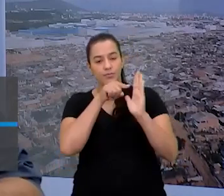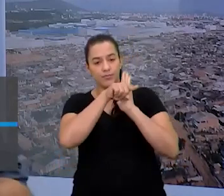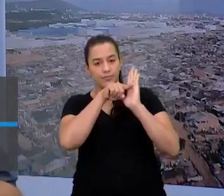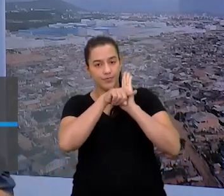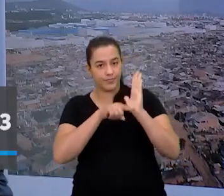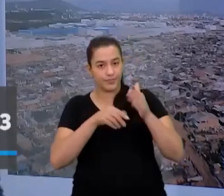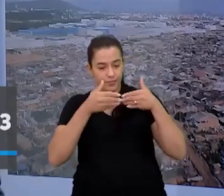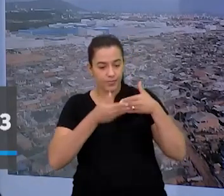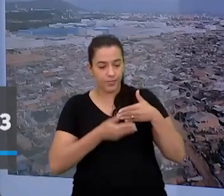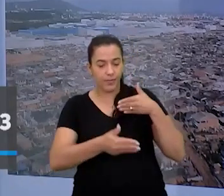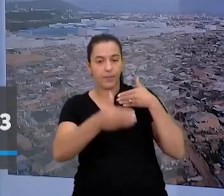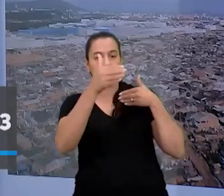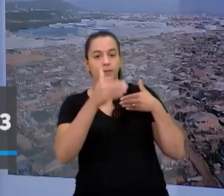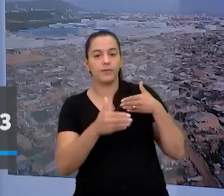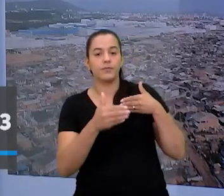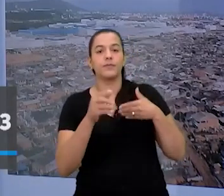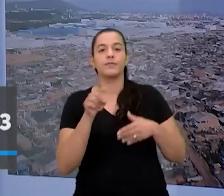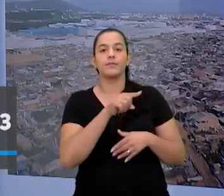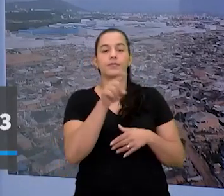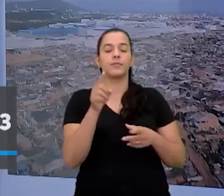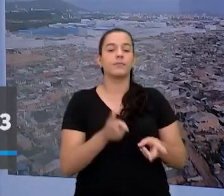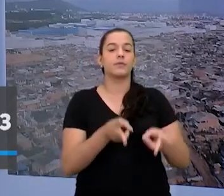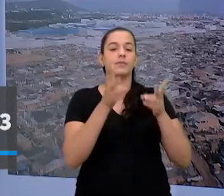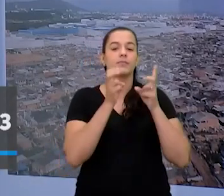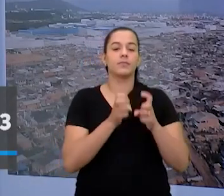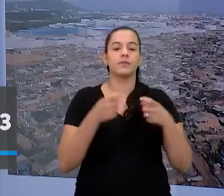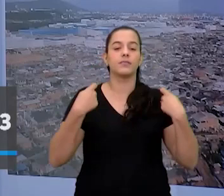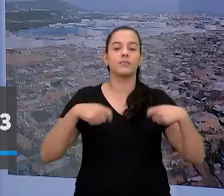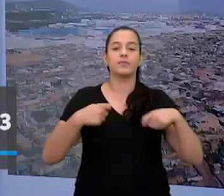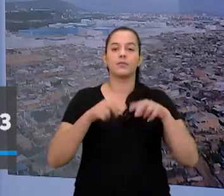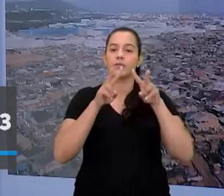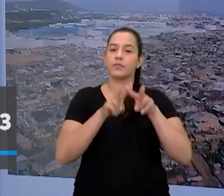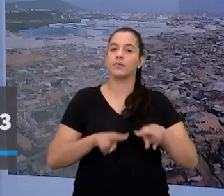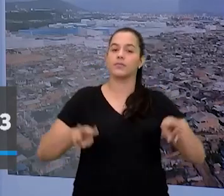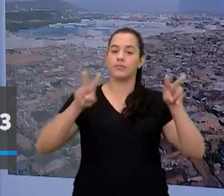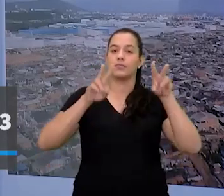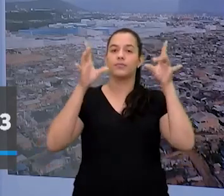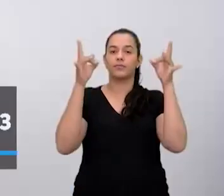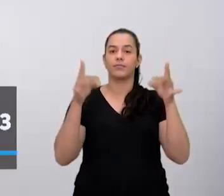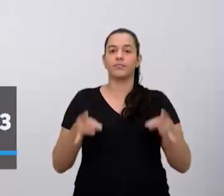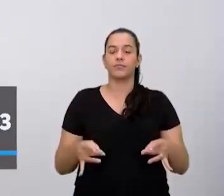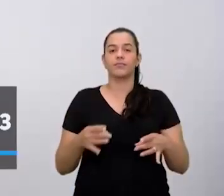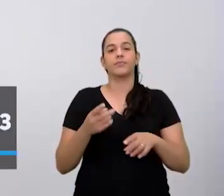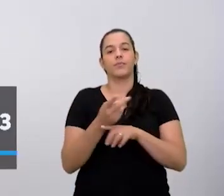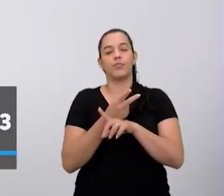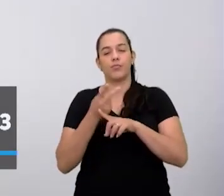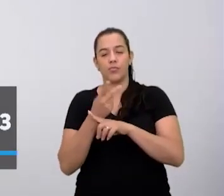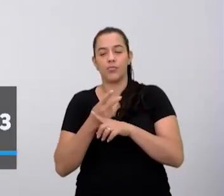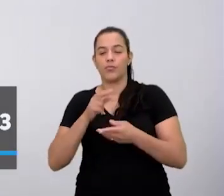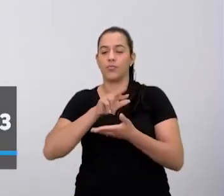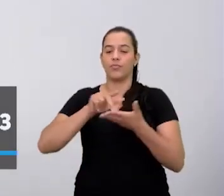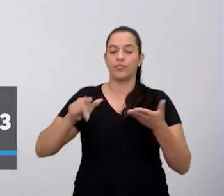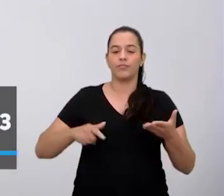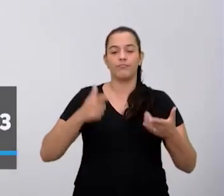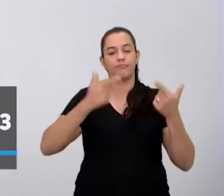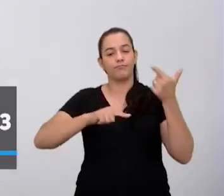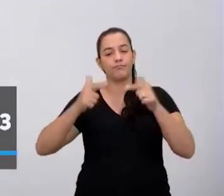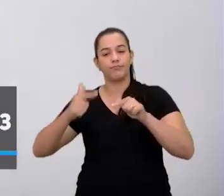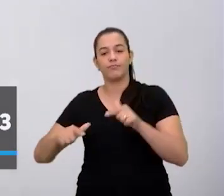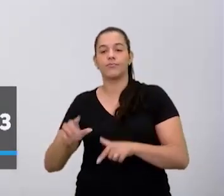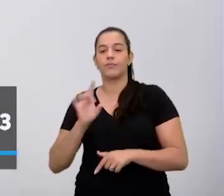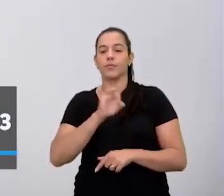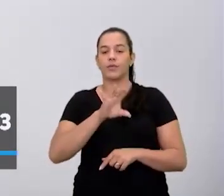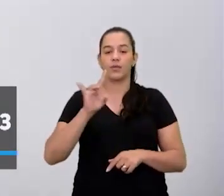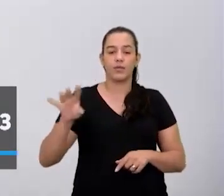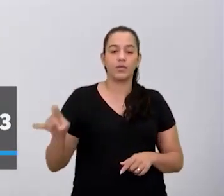daqui para diante, buscasse ter esse olhar também, que é interessante. Sim, investigar vários jornais, a perspectiva de cada